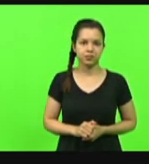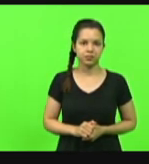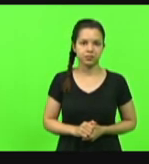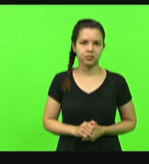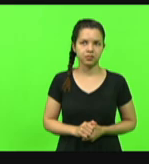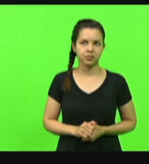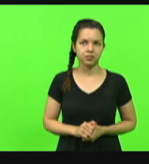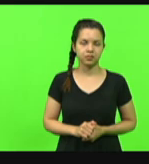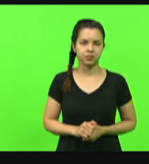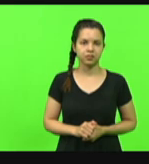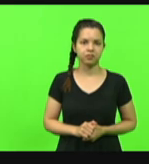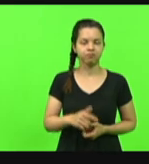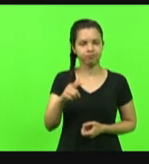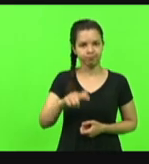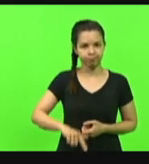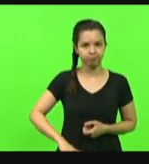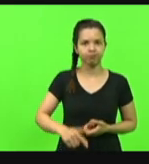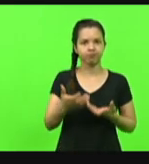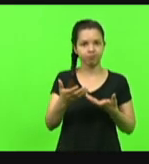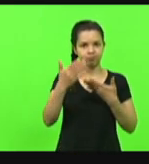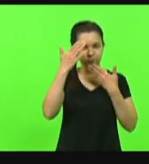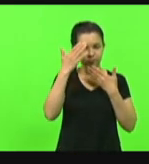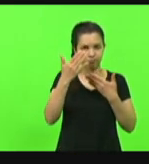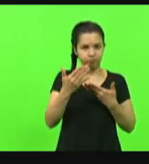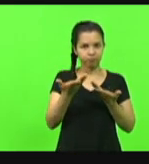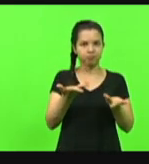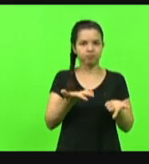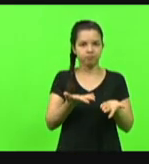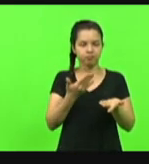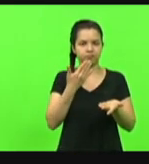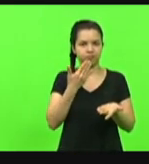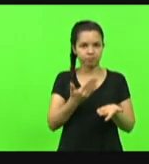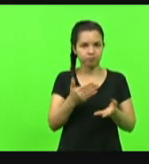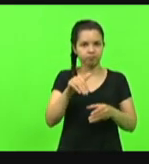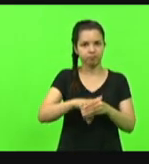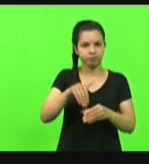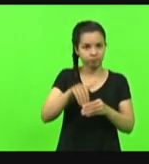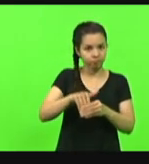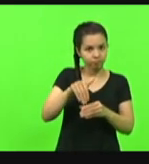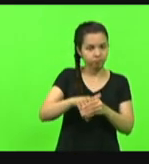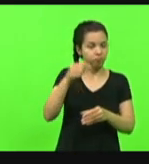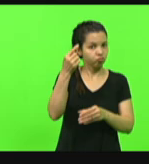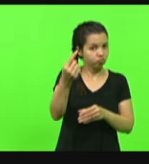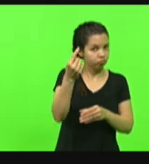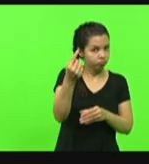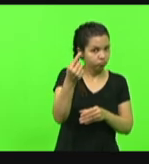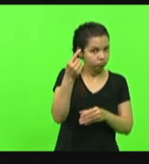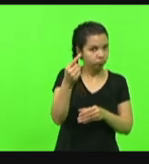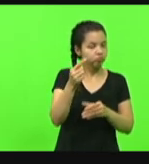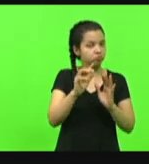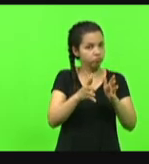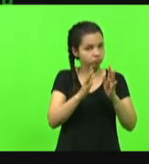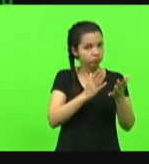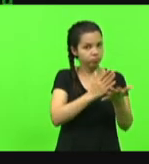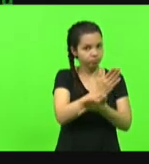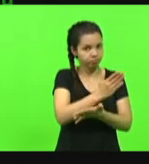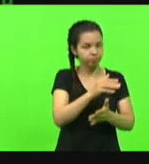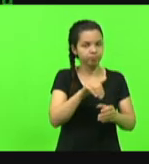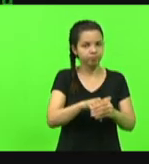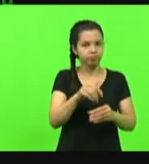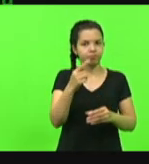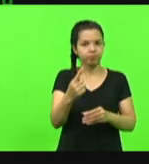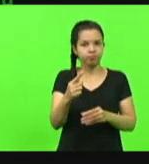Mais uma vez, quero pedir voto 1. Já aprovamos no primeiro turno, estão aqui os policiais penais